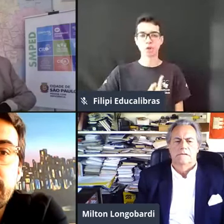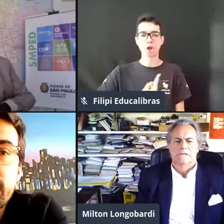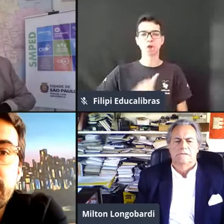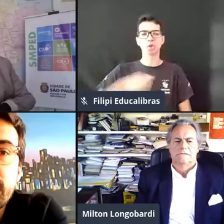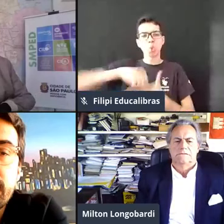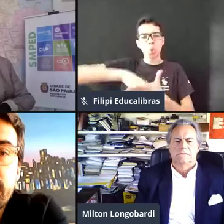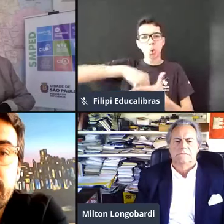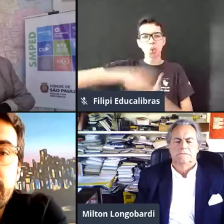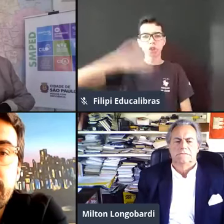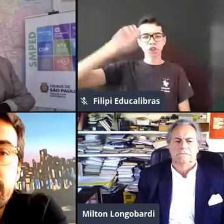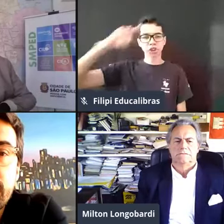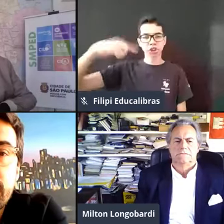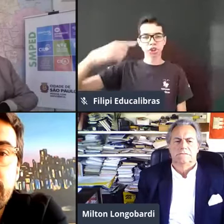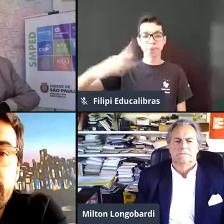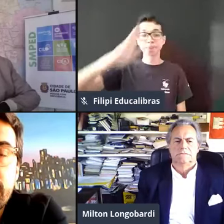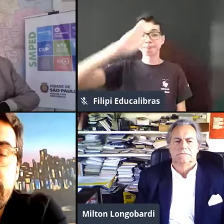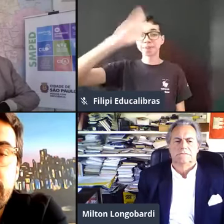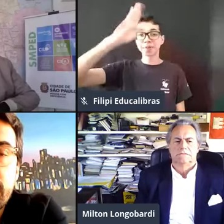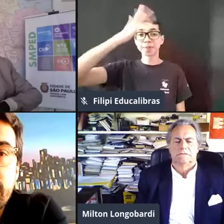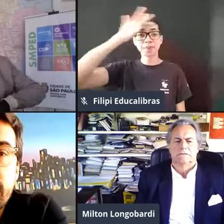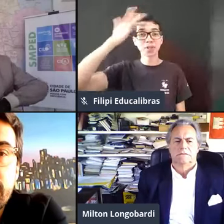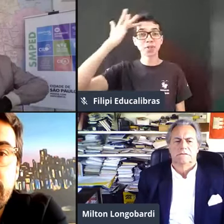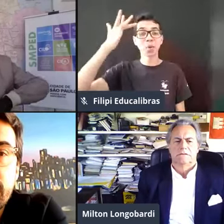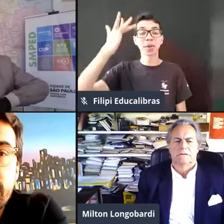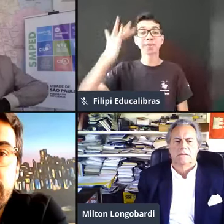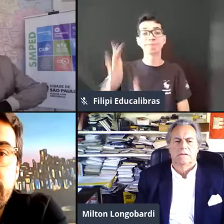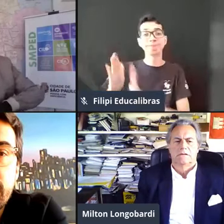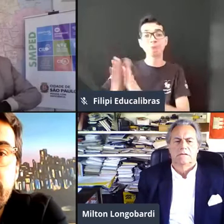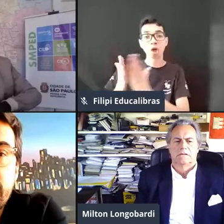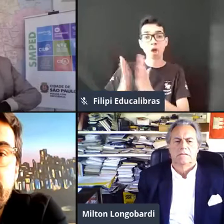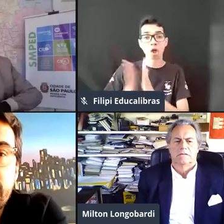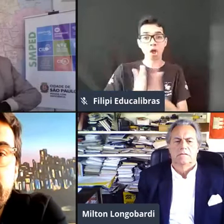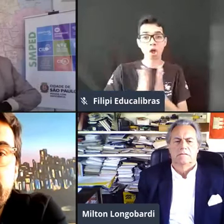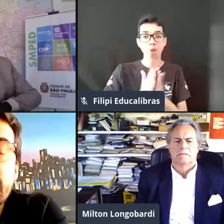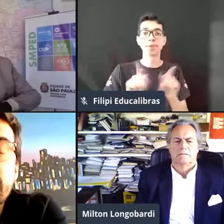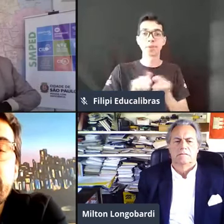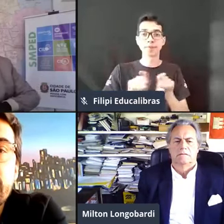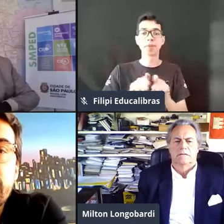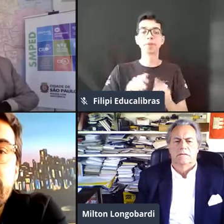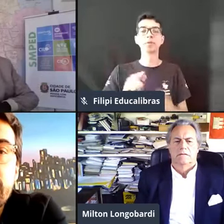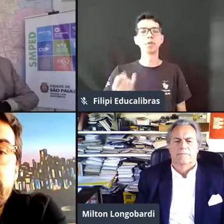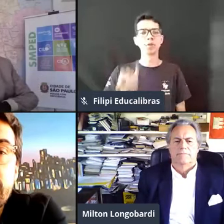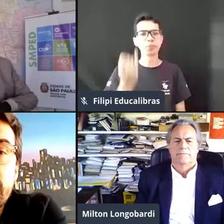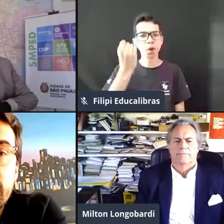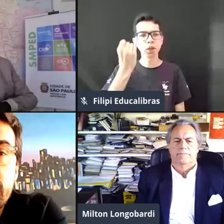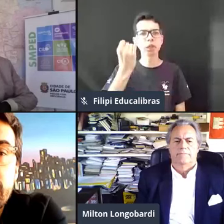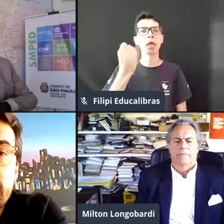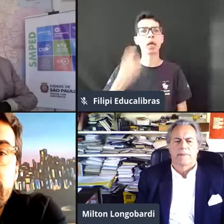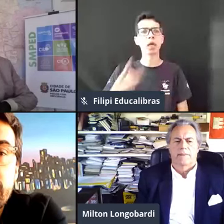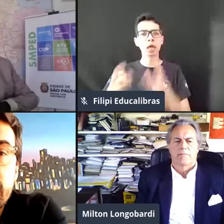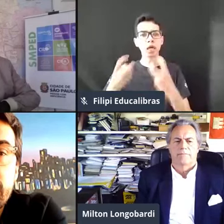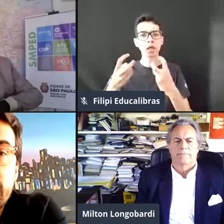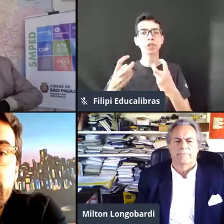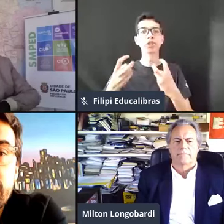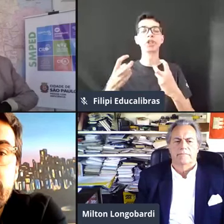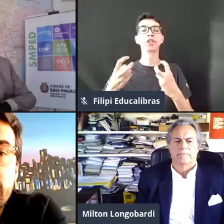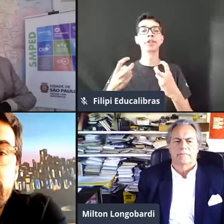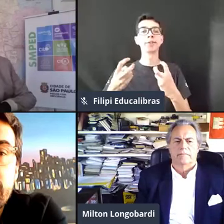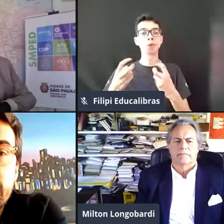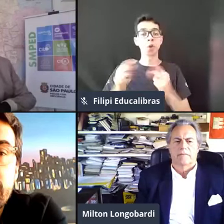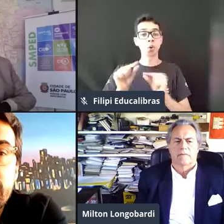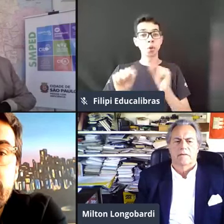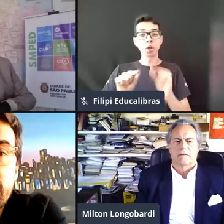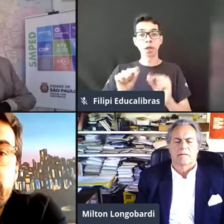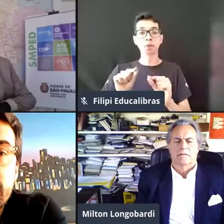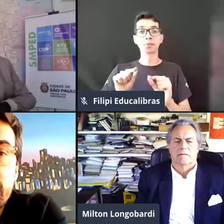né? É importante notarem essa iniciativa e apoiarem, na medida do possível,